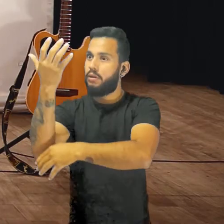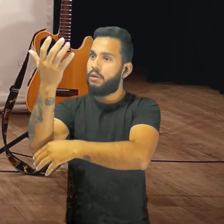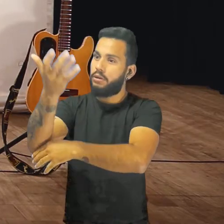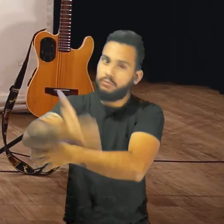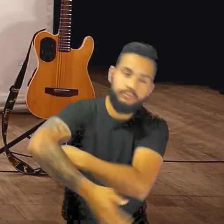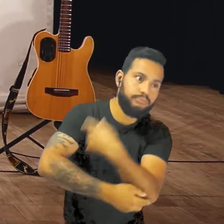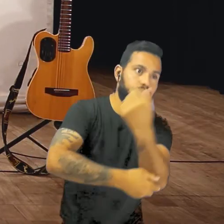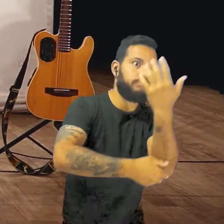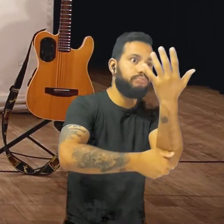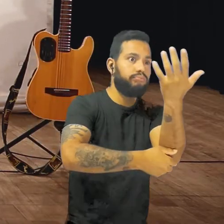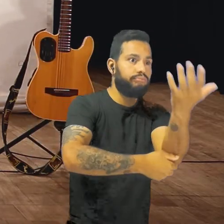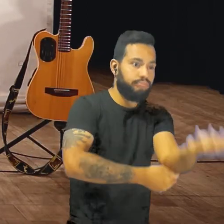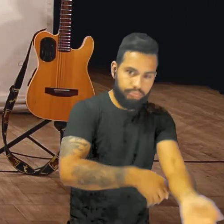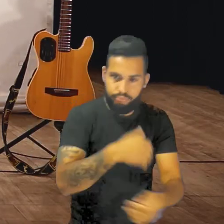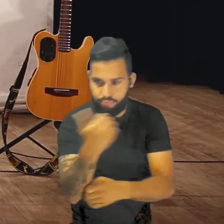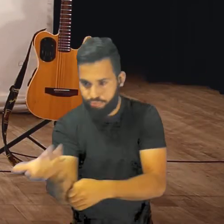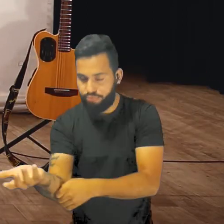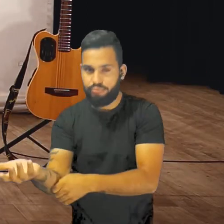barragens. Tão